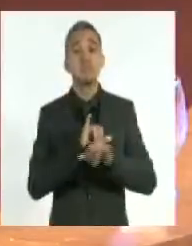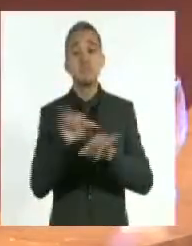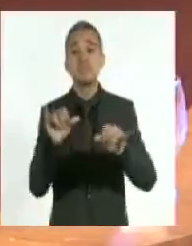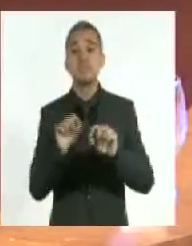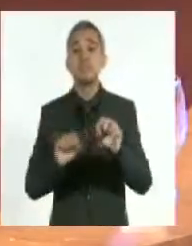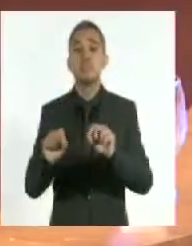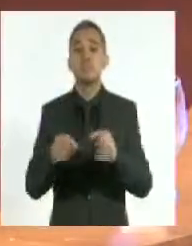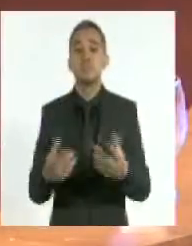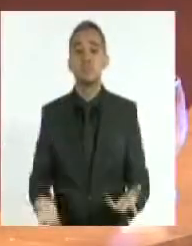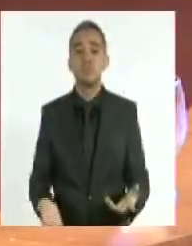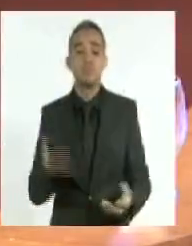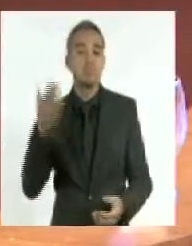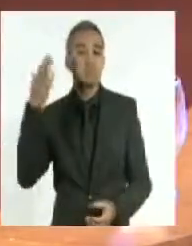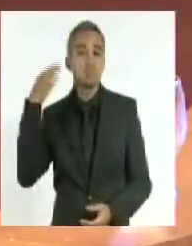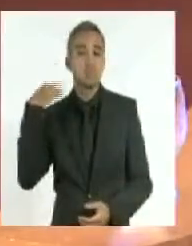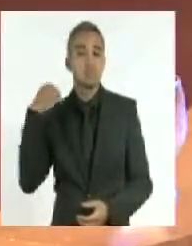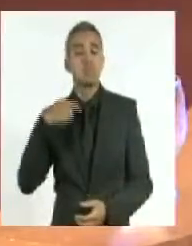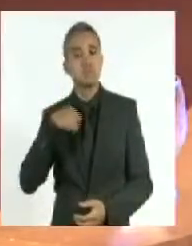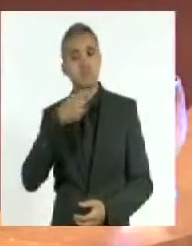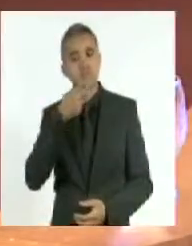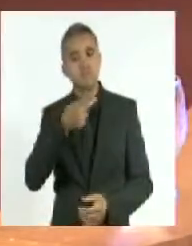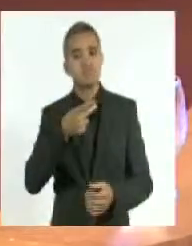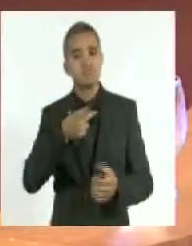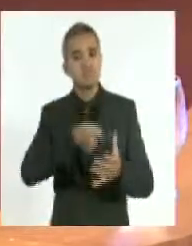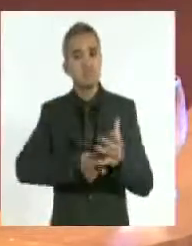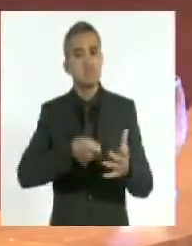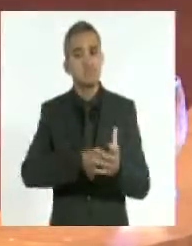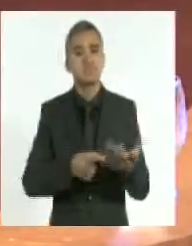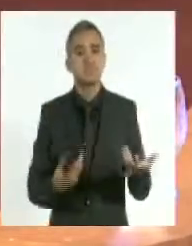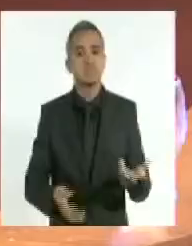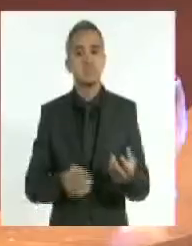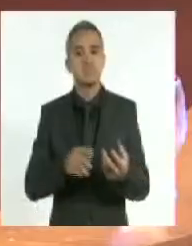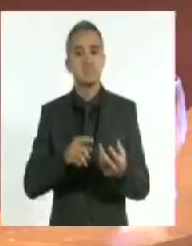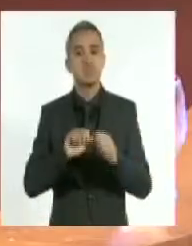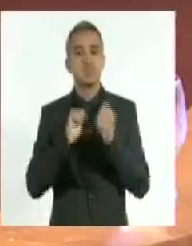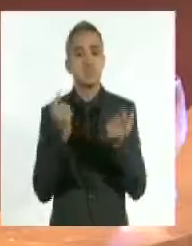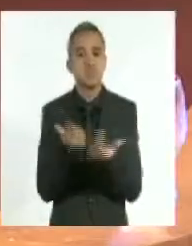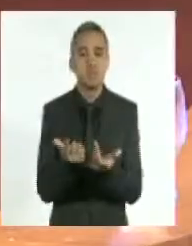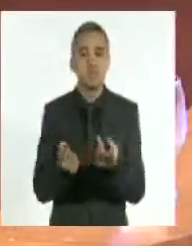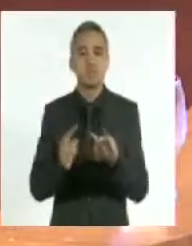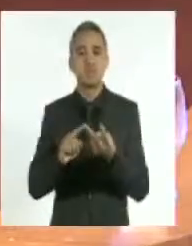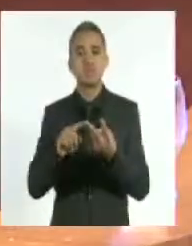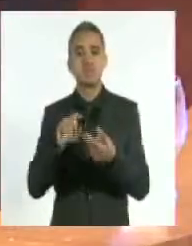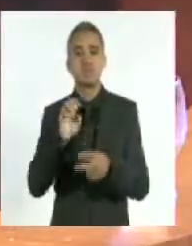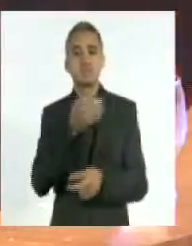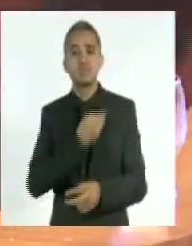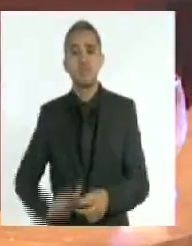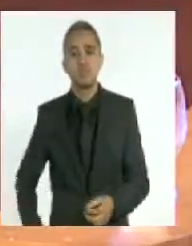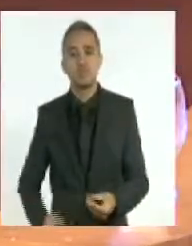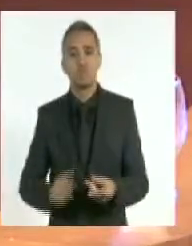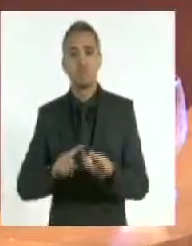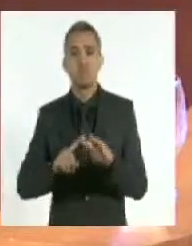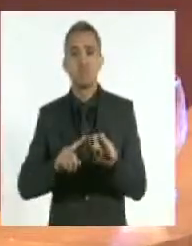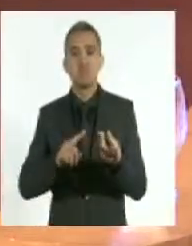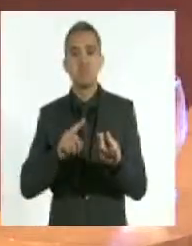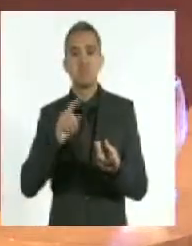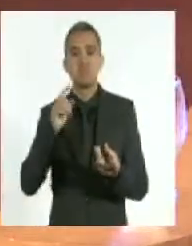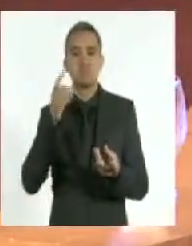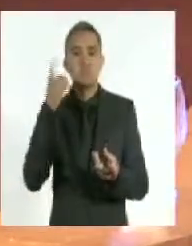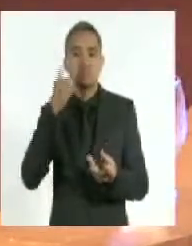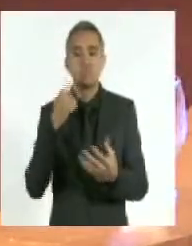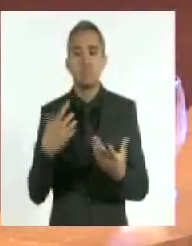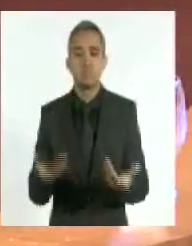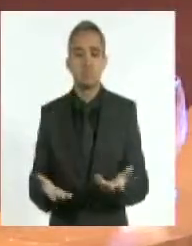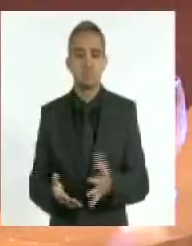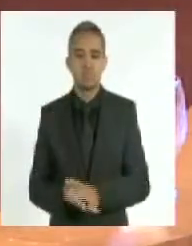governo. Qual é a nota do Estado em relação a isso? Qual é a nota da Assembleia em relação a isso? Qual é a nota da FAMEM em relação a isso? Qual é a nota do